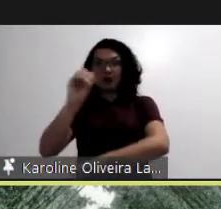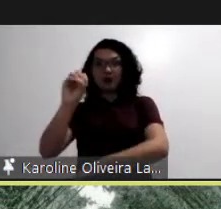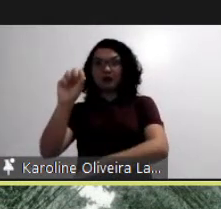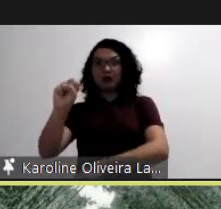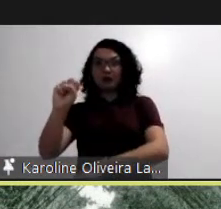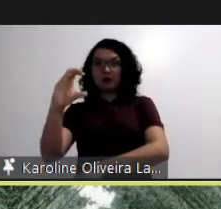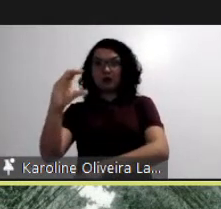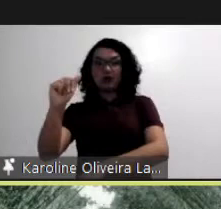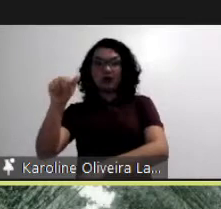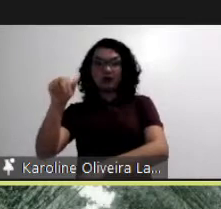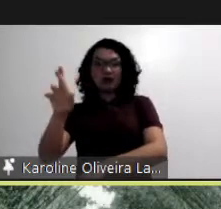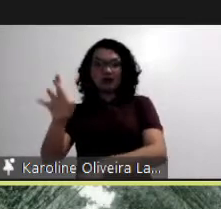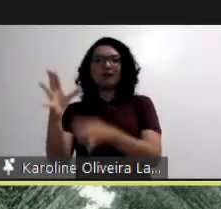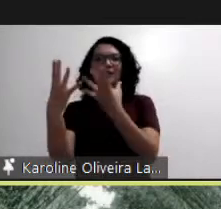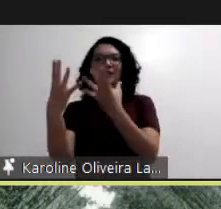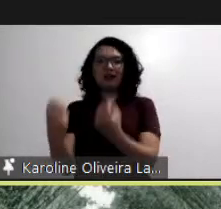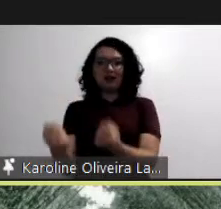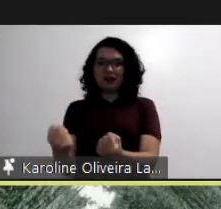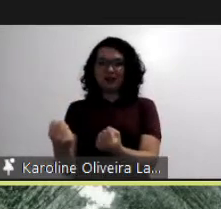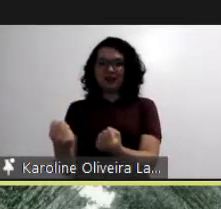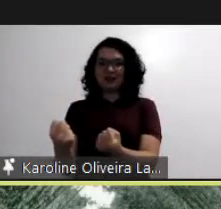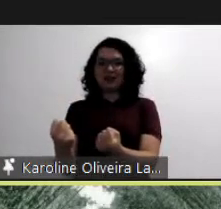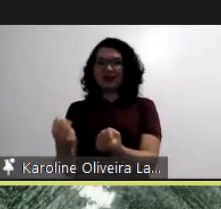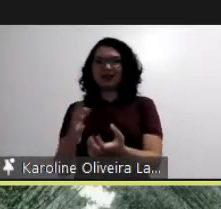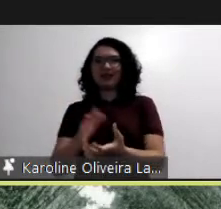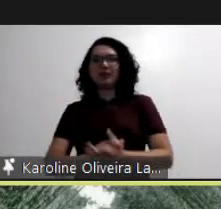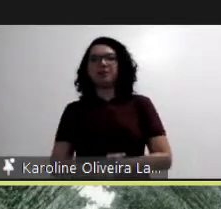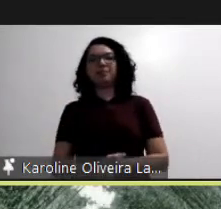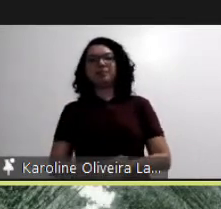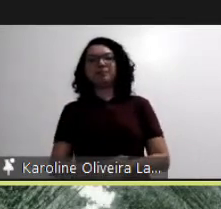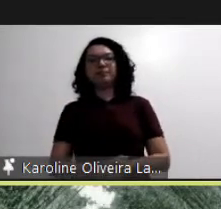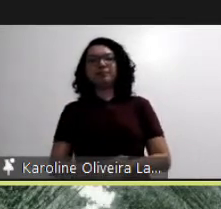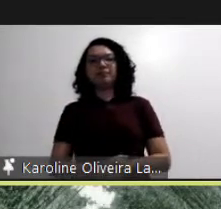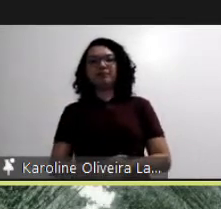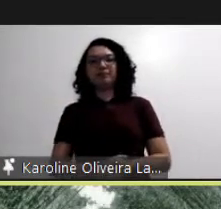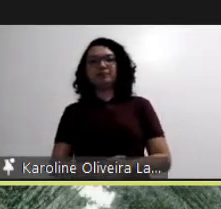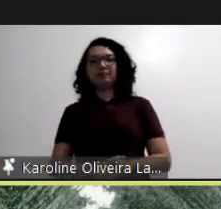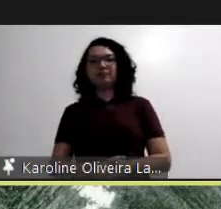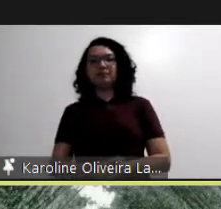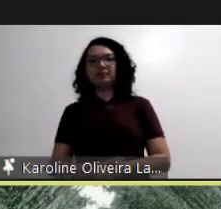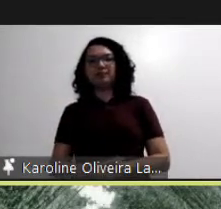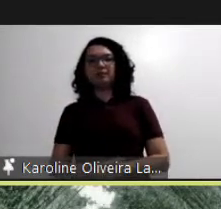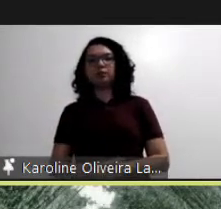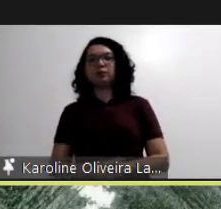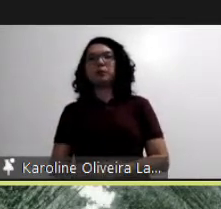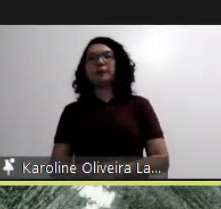está lá. Não é nem Le Corbusier, nem Niemeyer, mas o prédio está lá.